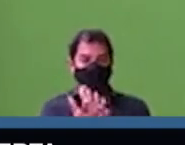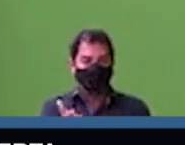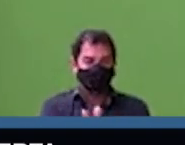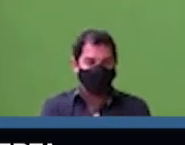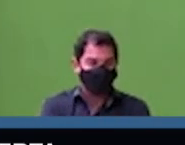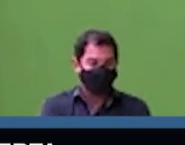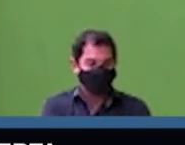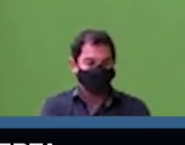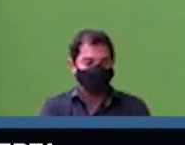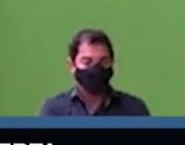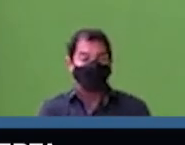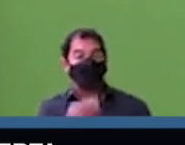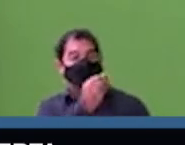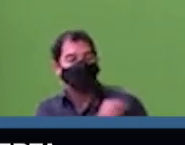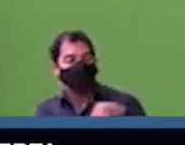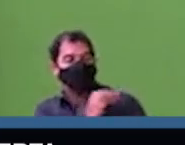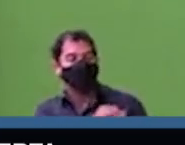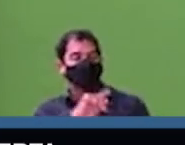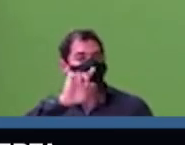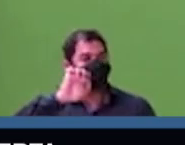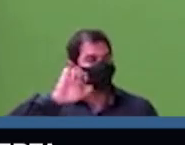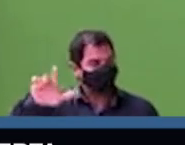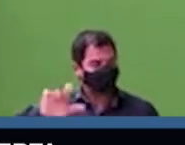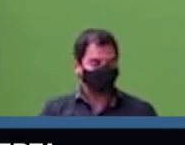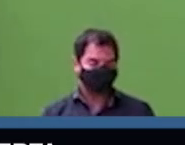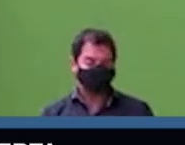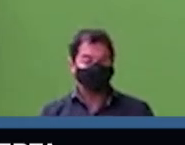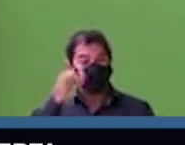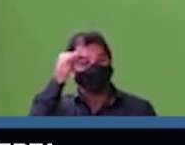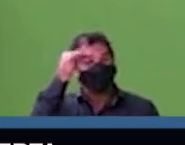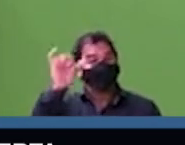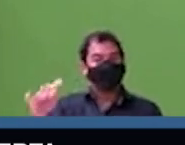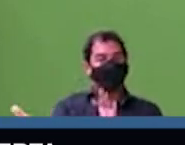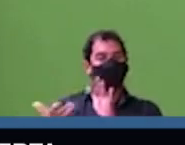mãos, álcool em gel e evitar exposição ao risco.